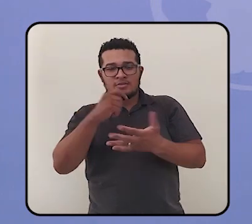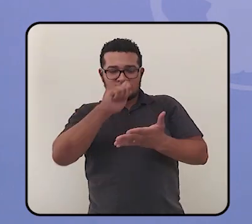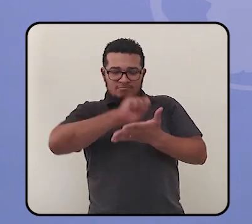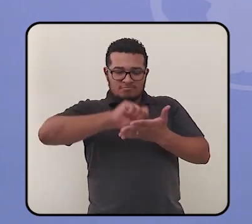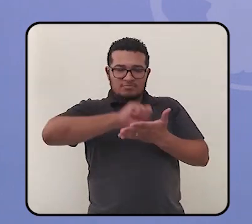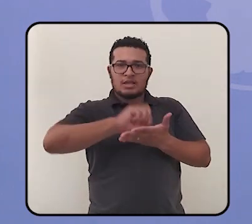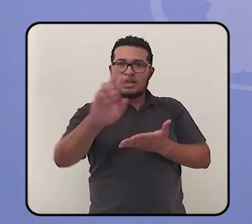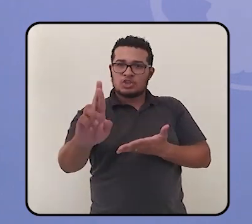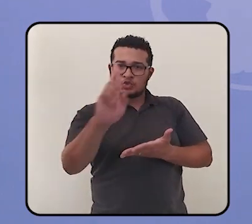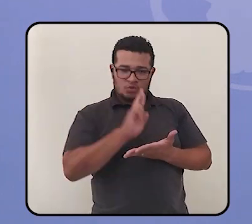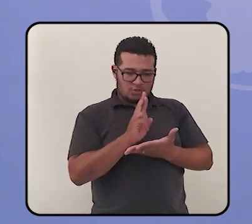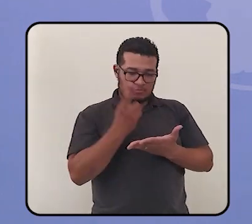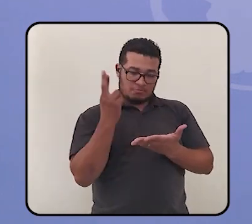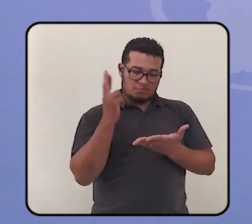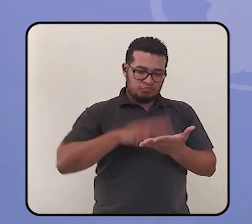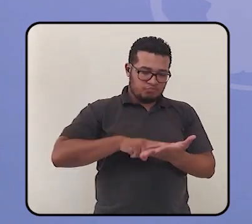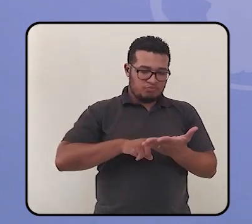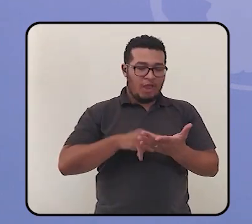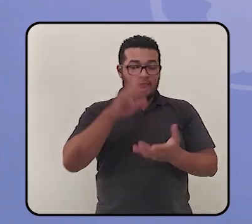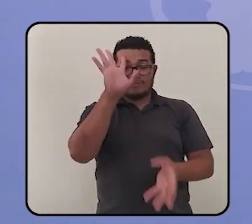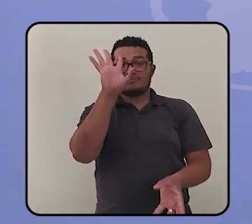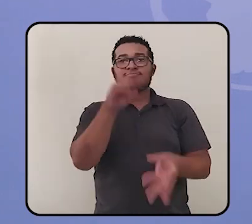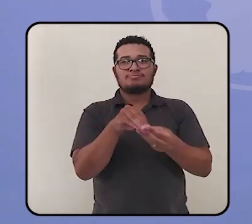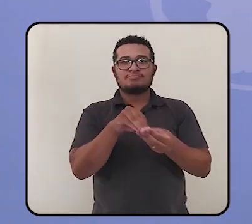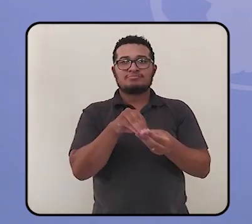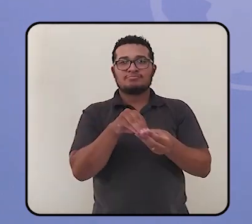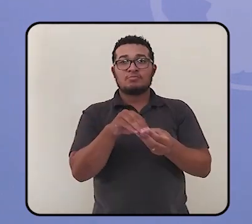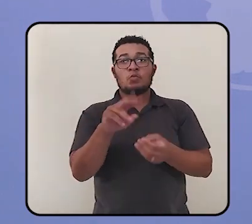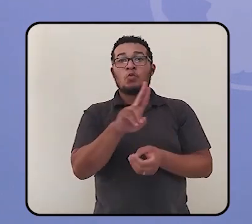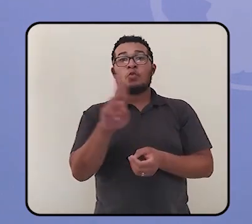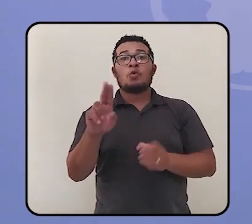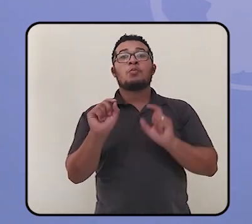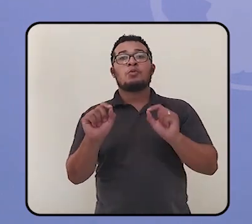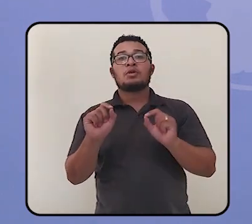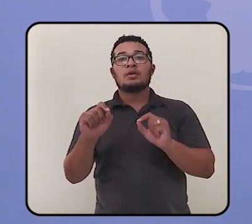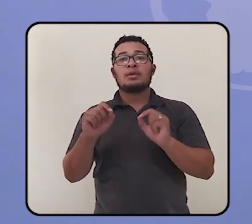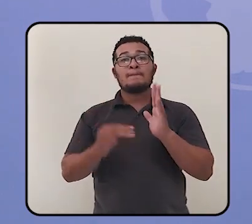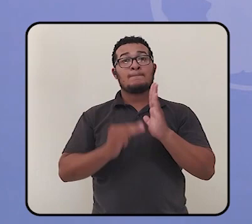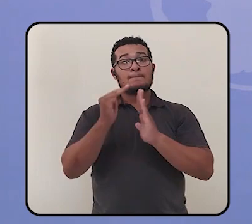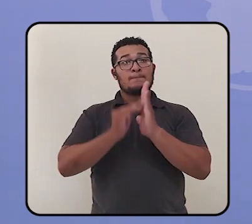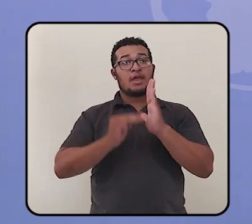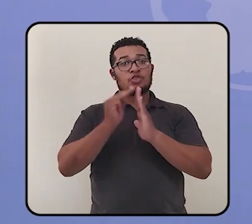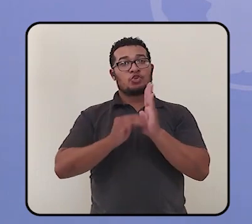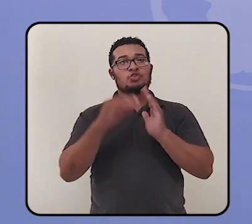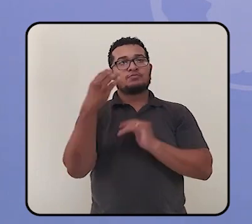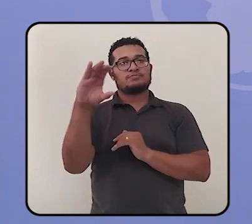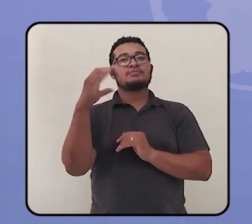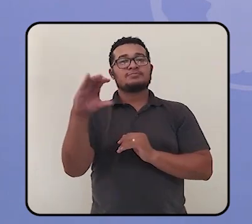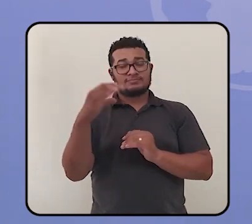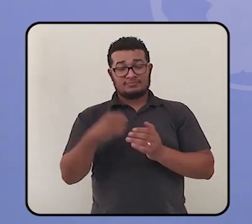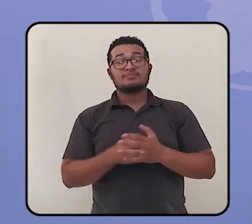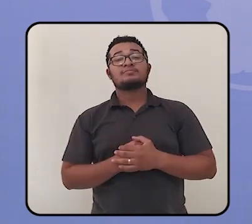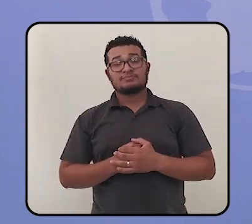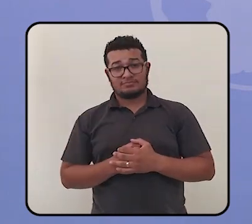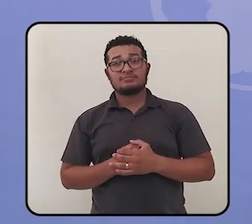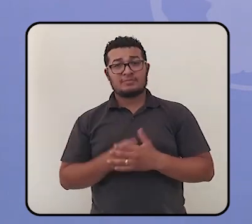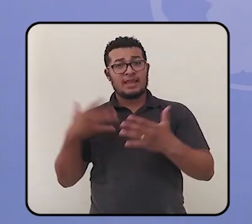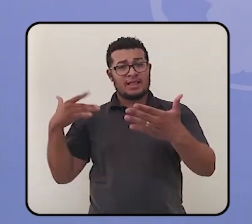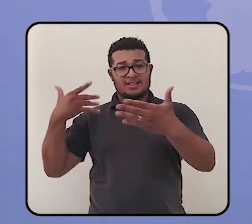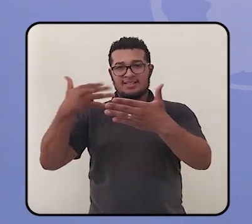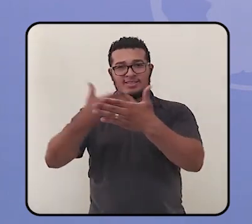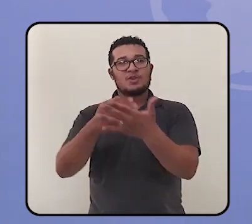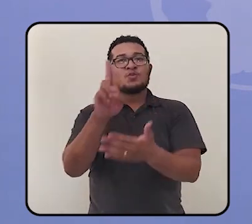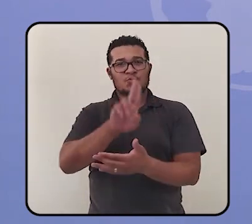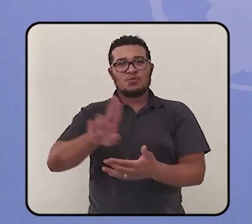e chegar a uma conclusão o nome diz é método científico meus queridos alunos ainda